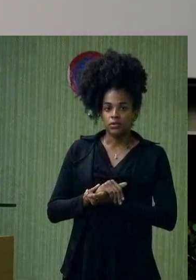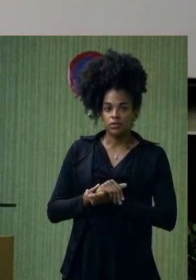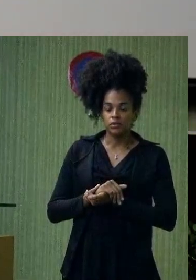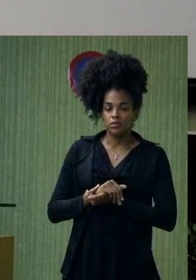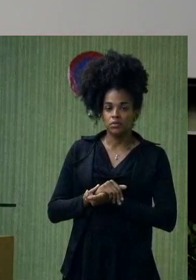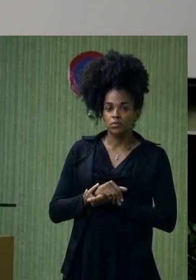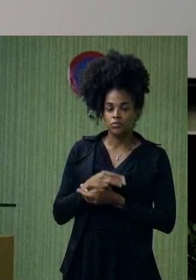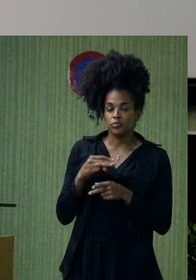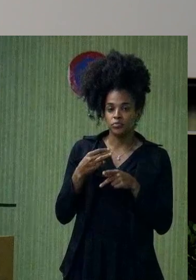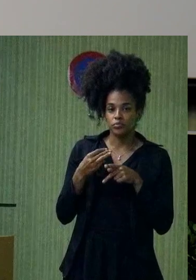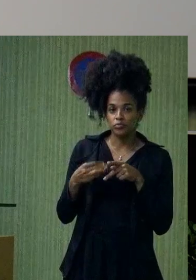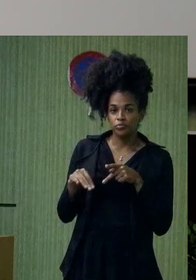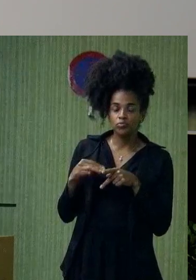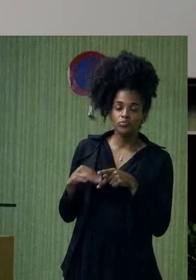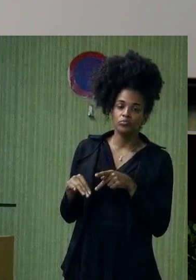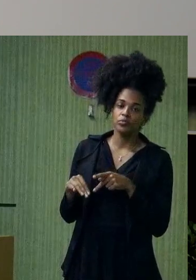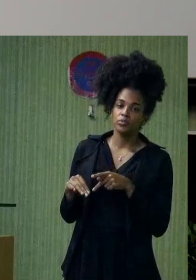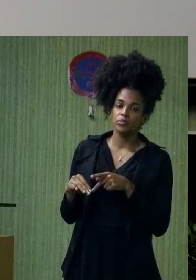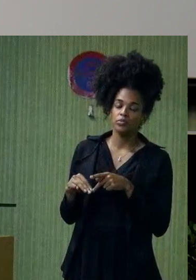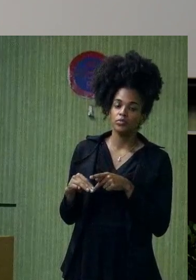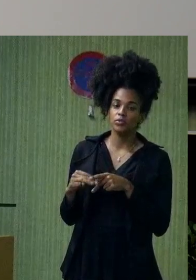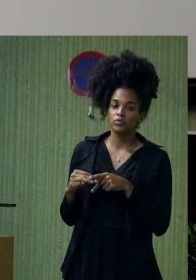com também